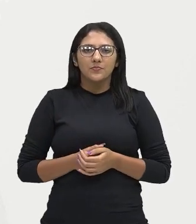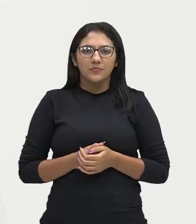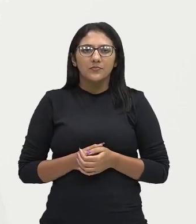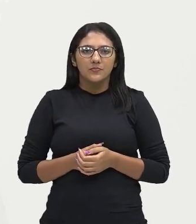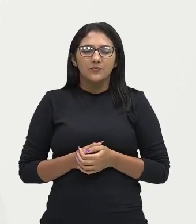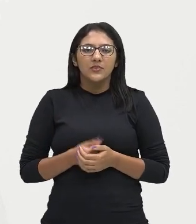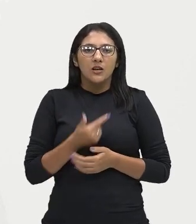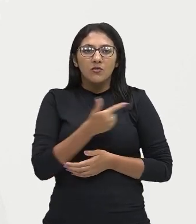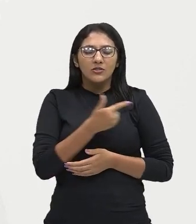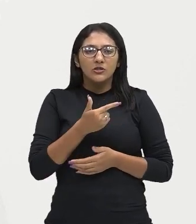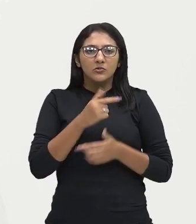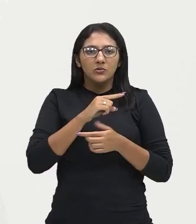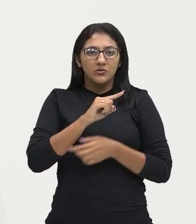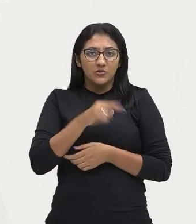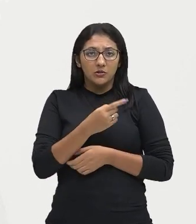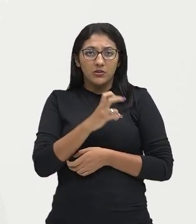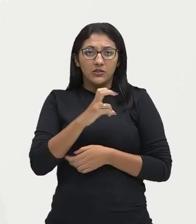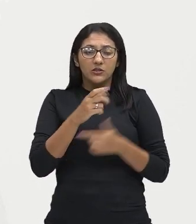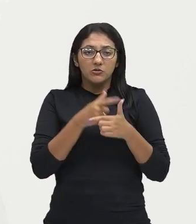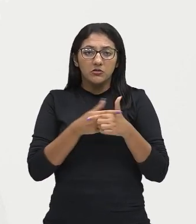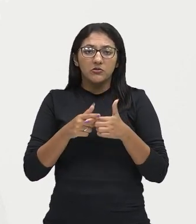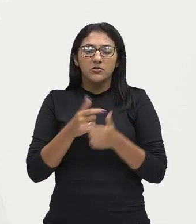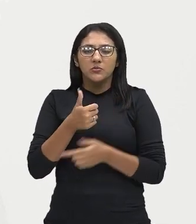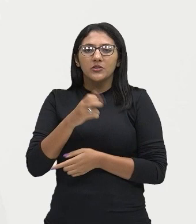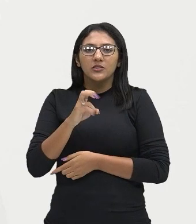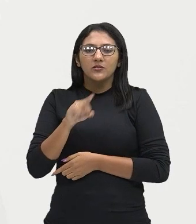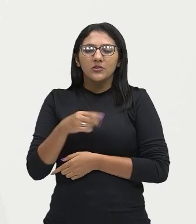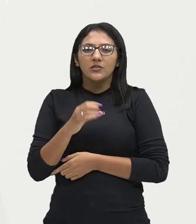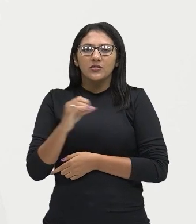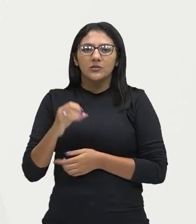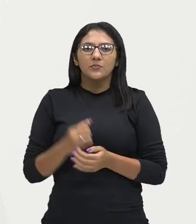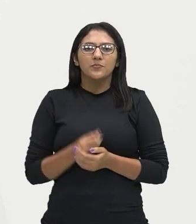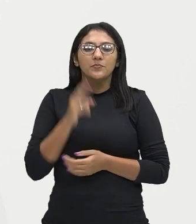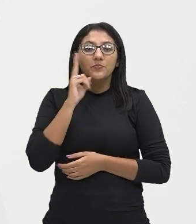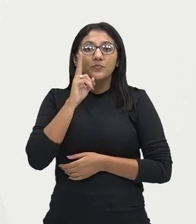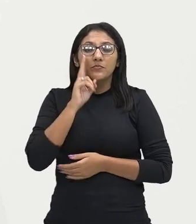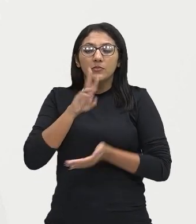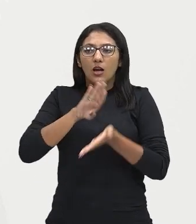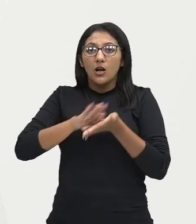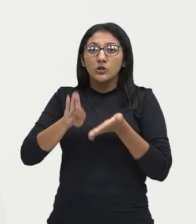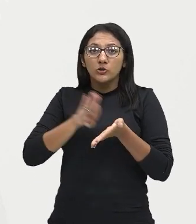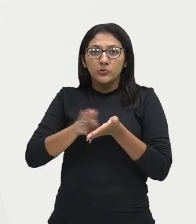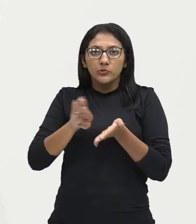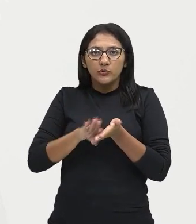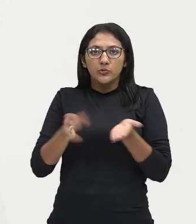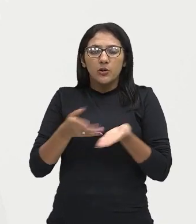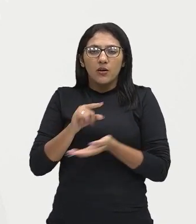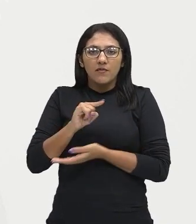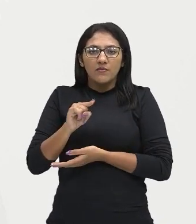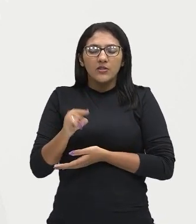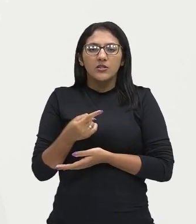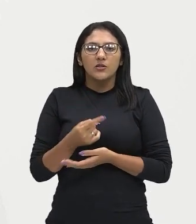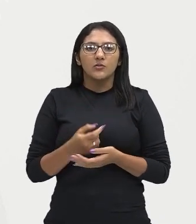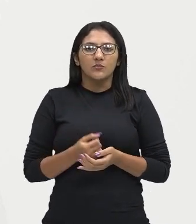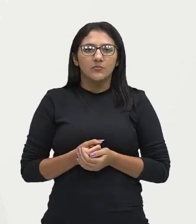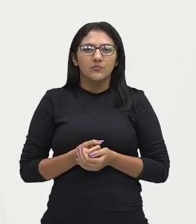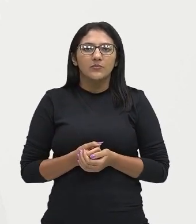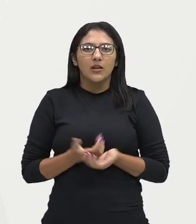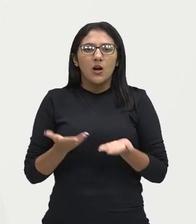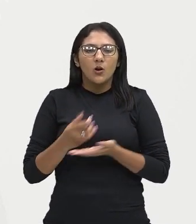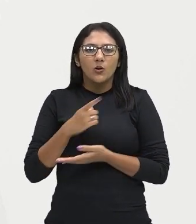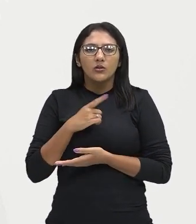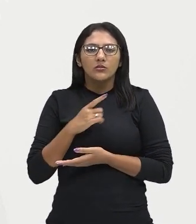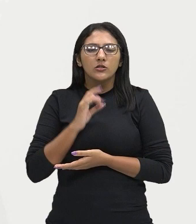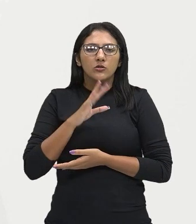dividido por 15,0. Agora, suprimir as vírgulas, a gente aprendeu na nossa aula até aqui, né? Vamos suprimir as vírgulas e escrever o